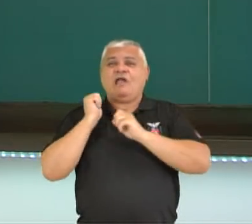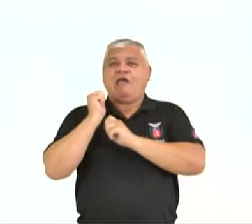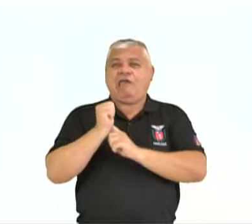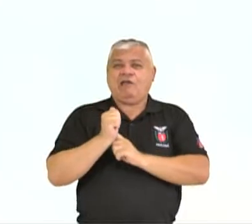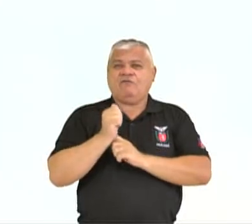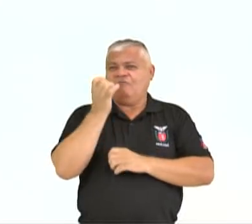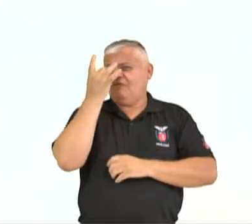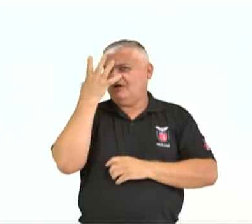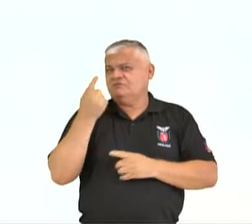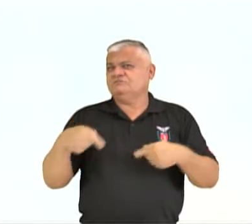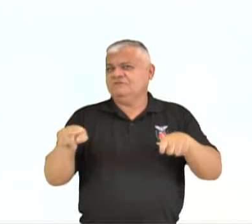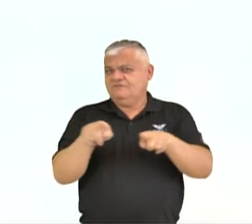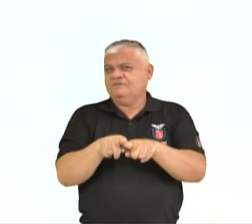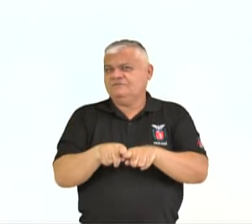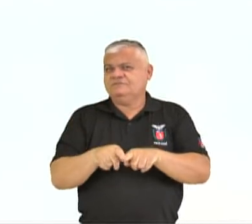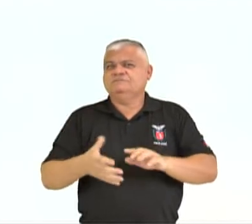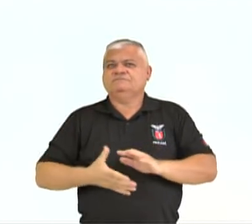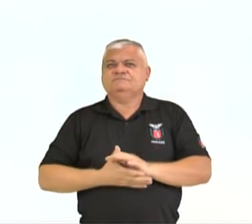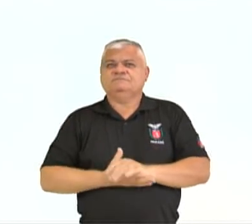já volto